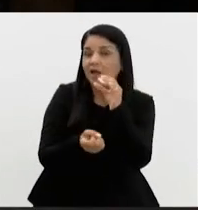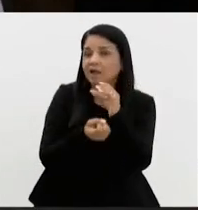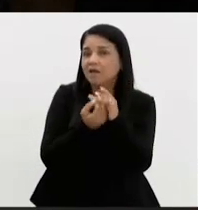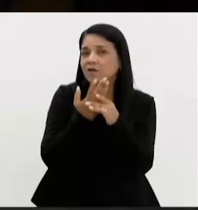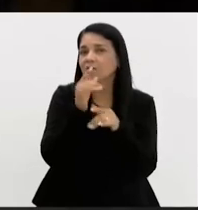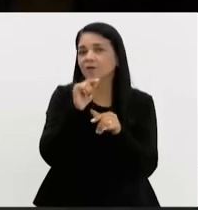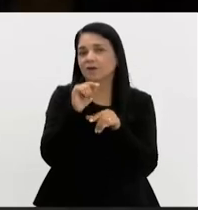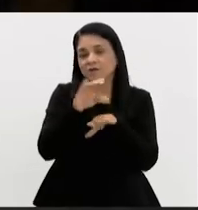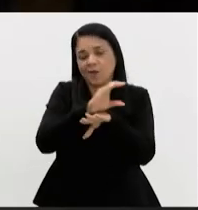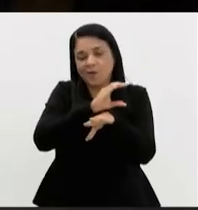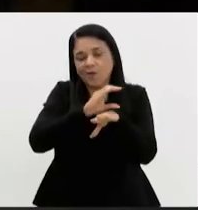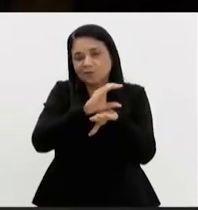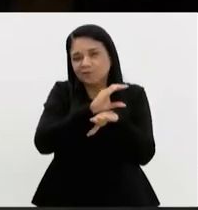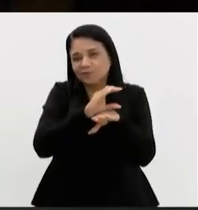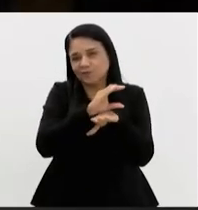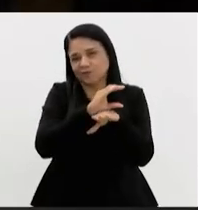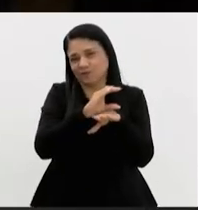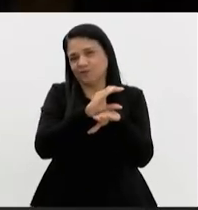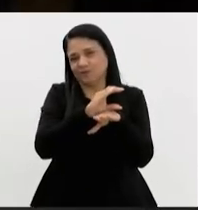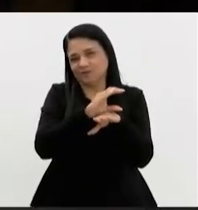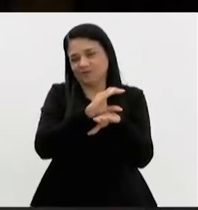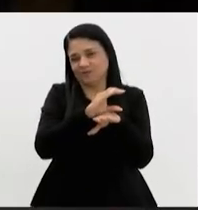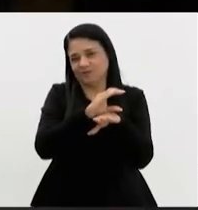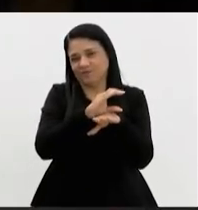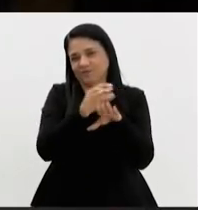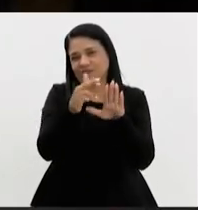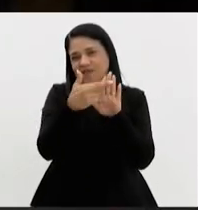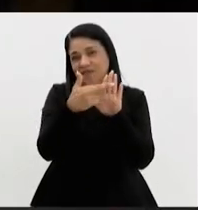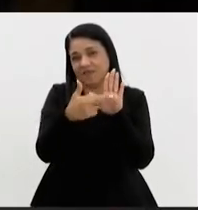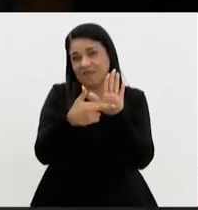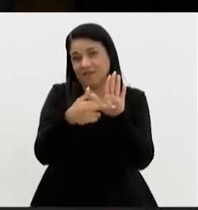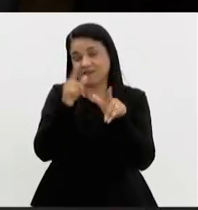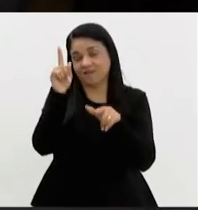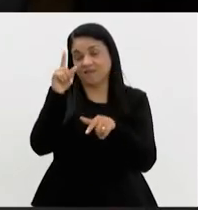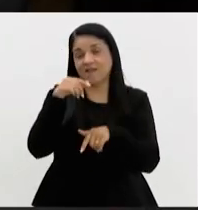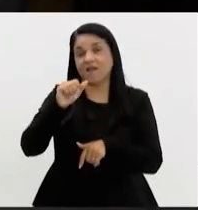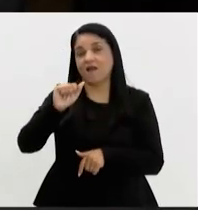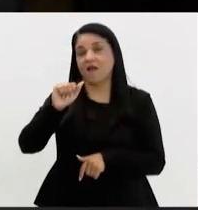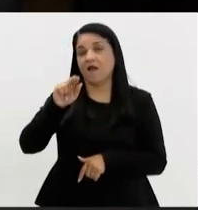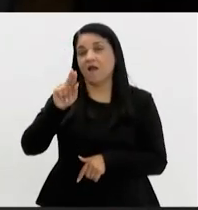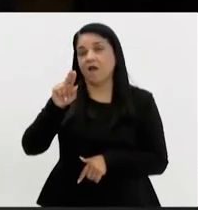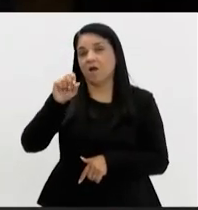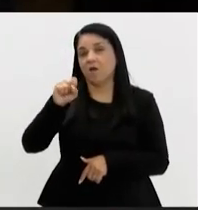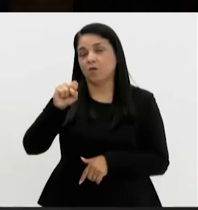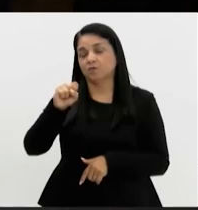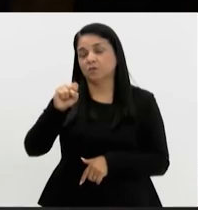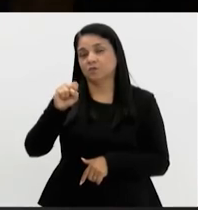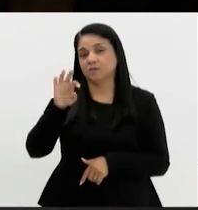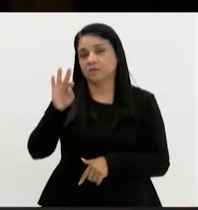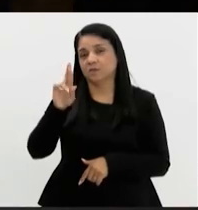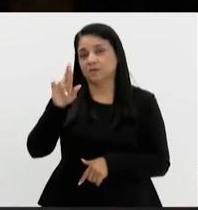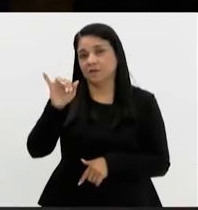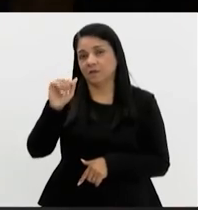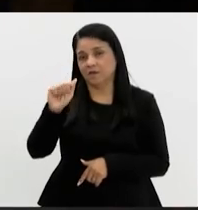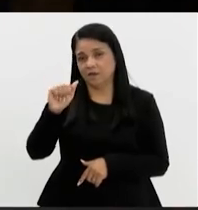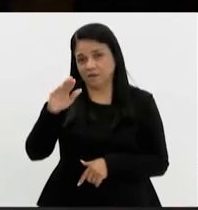na Constituição austríaca de 1932